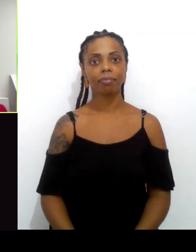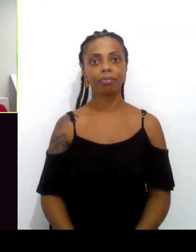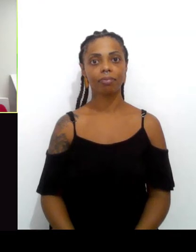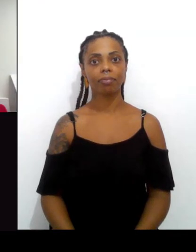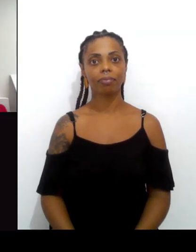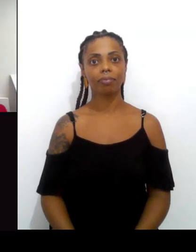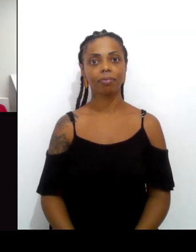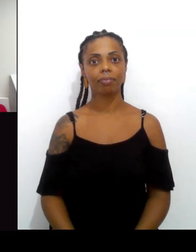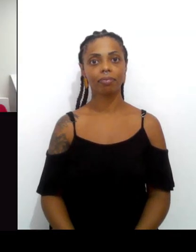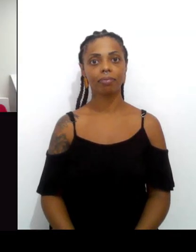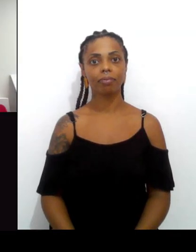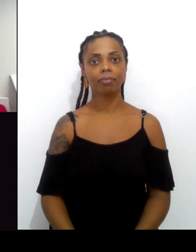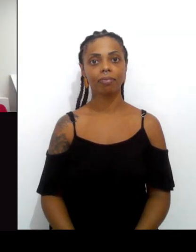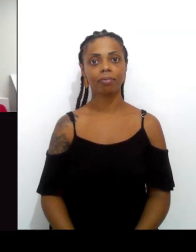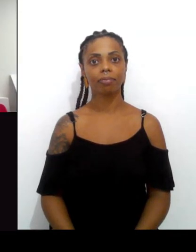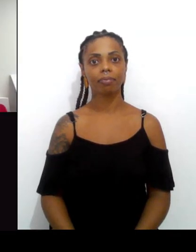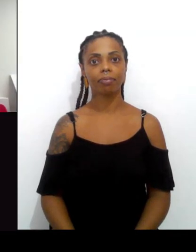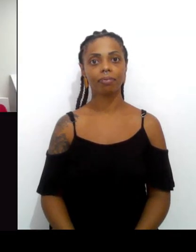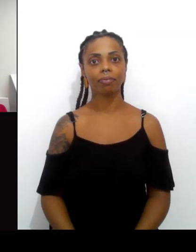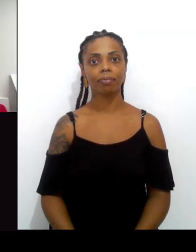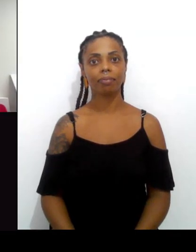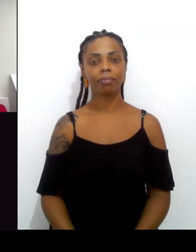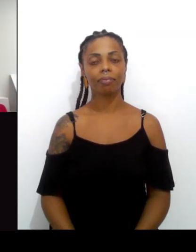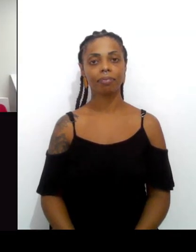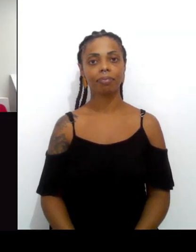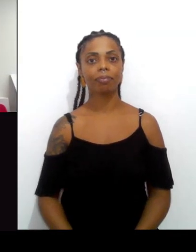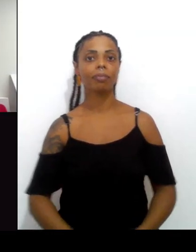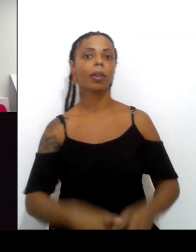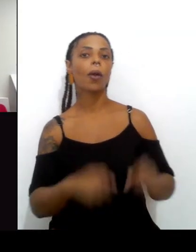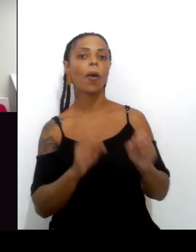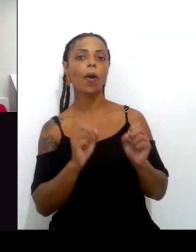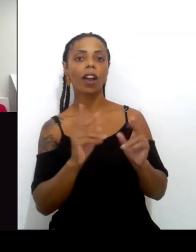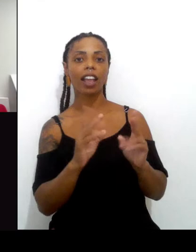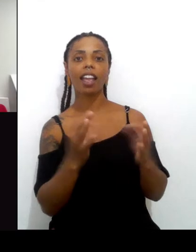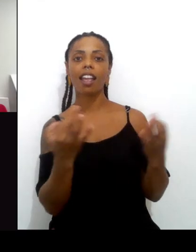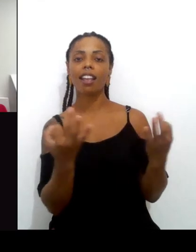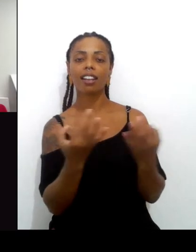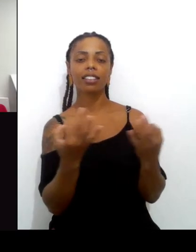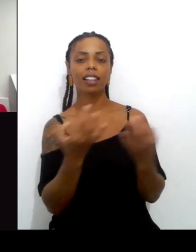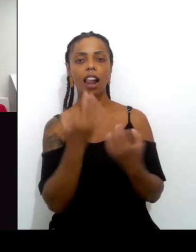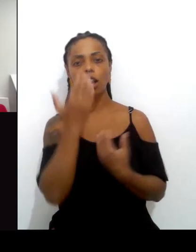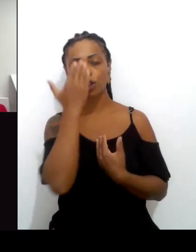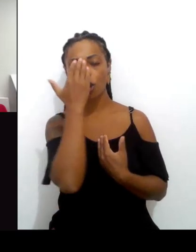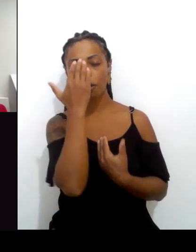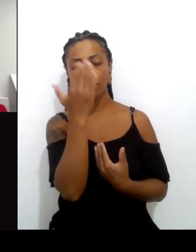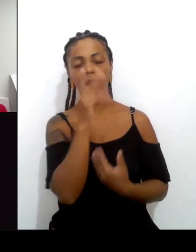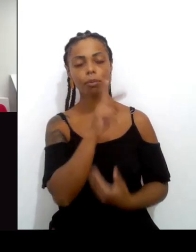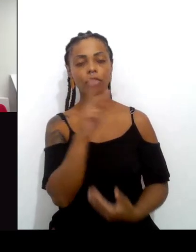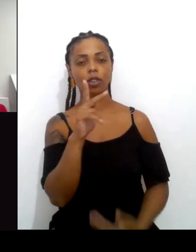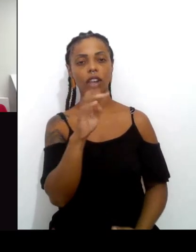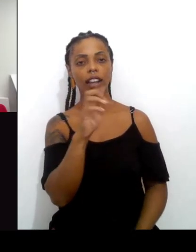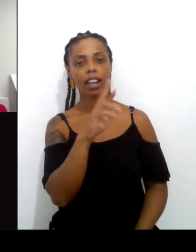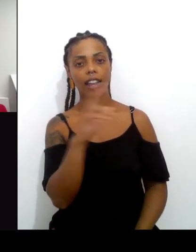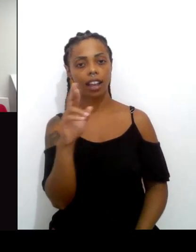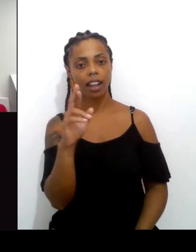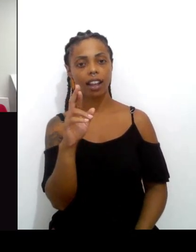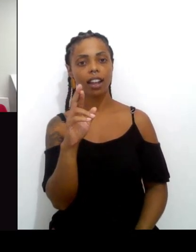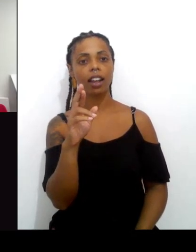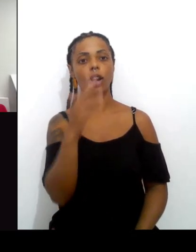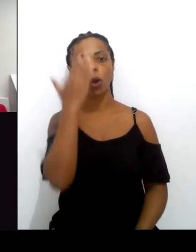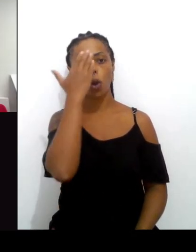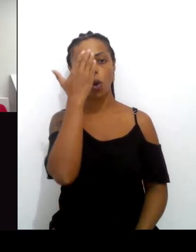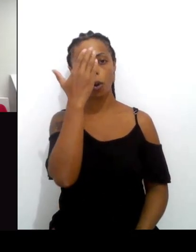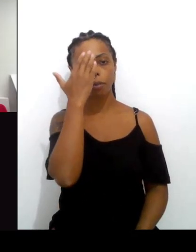Ok excelente é muito obrigado Professor quer muito obrigado